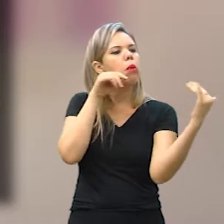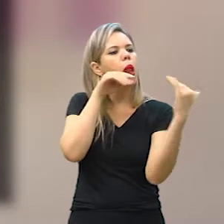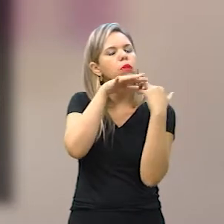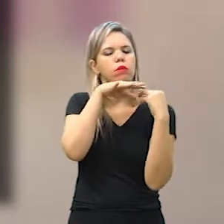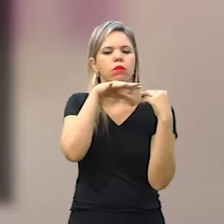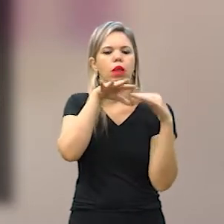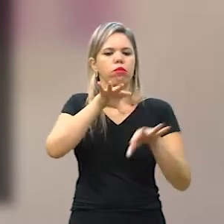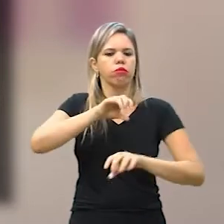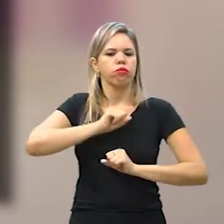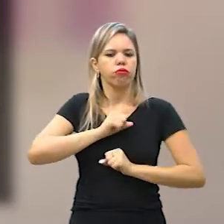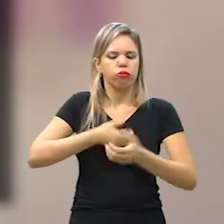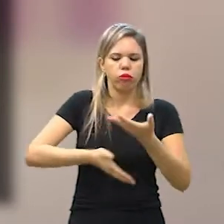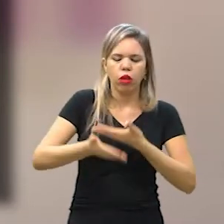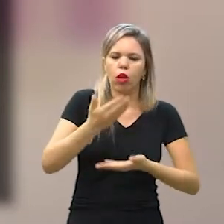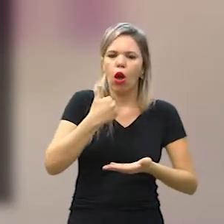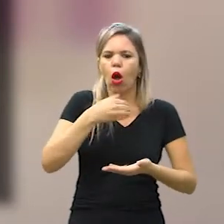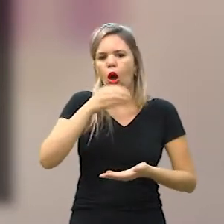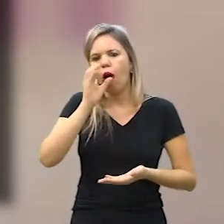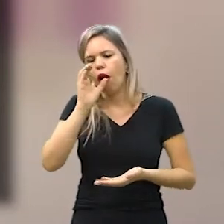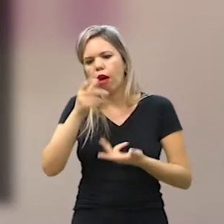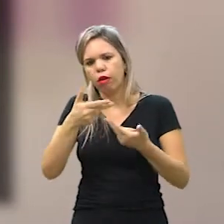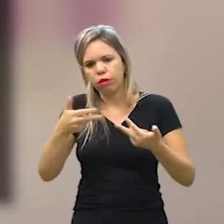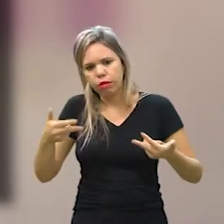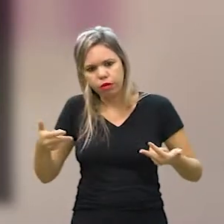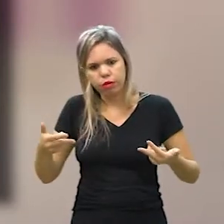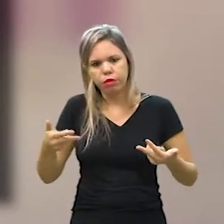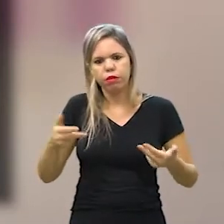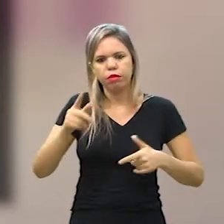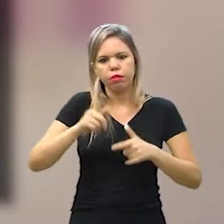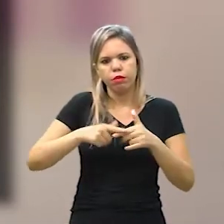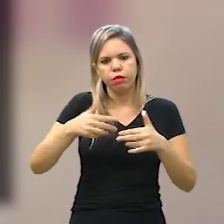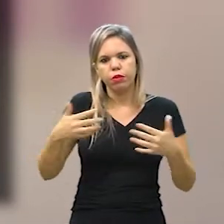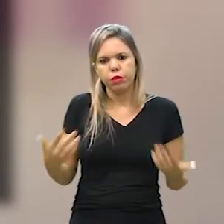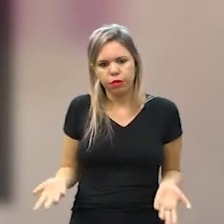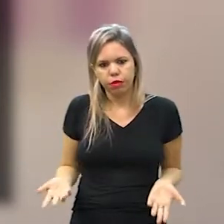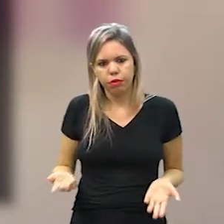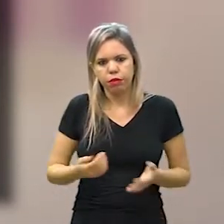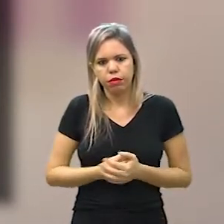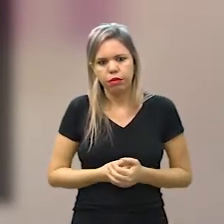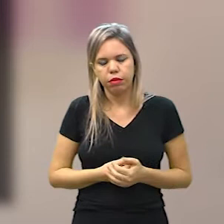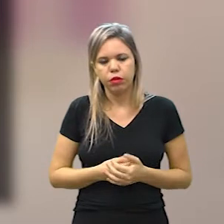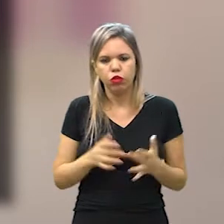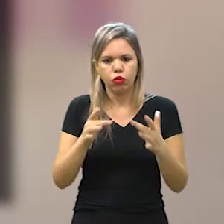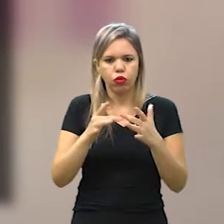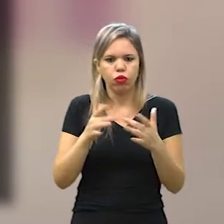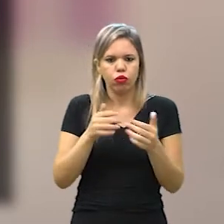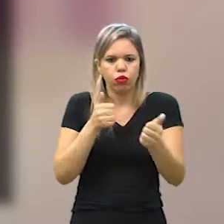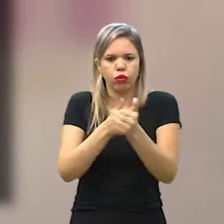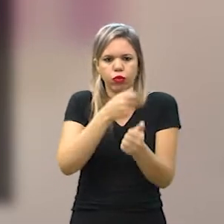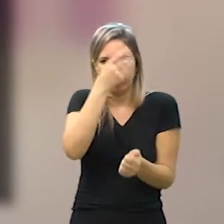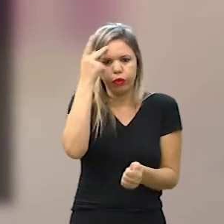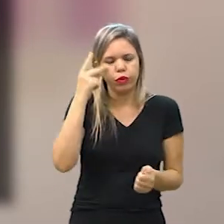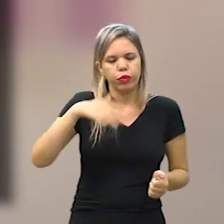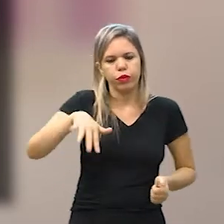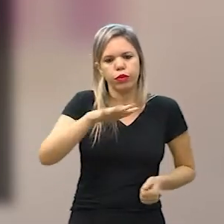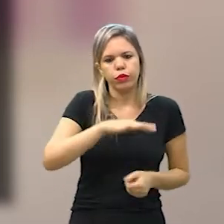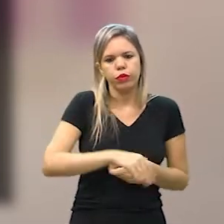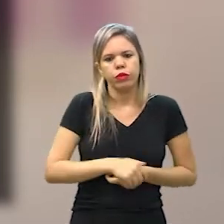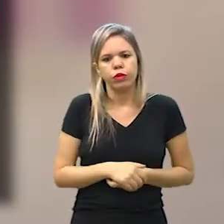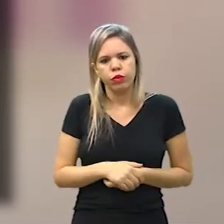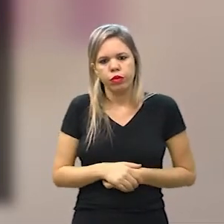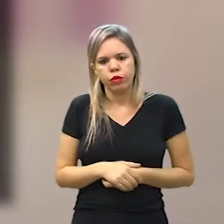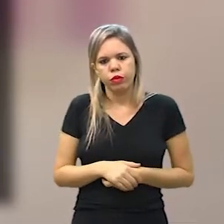pelo contato ou compartilhamento de copos, de utensílios, de contato próximo entre as